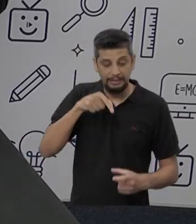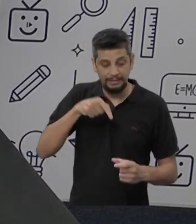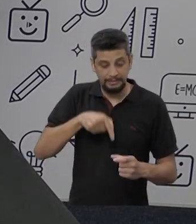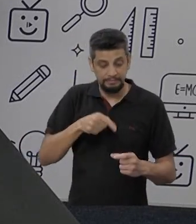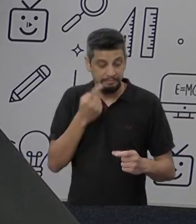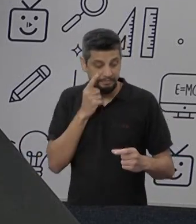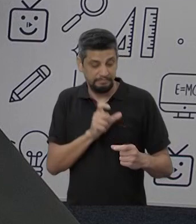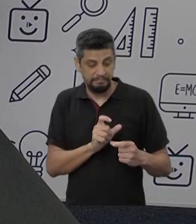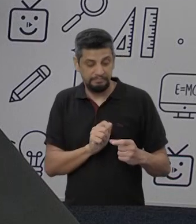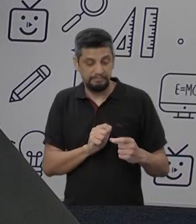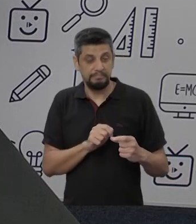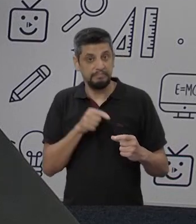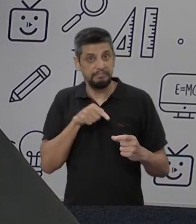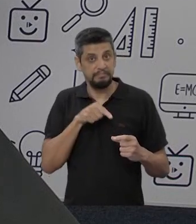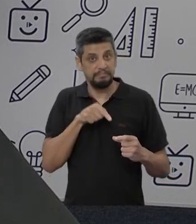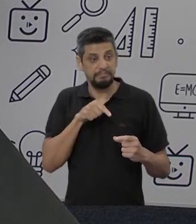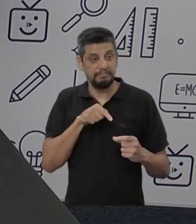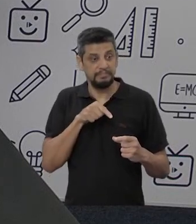daqui.